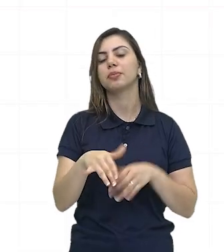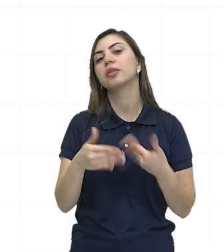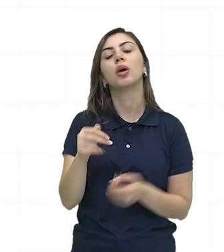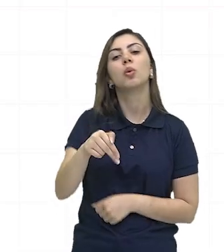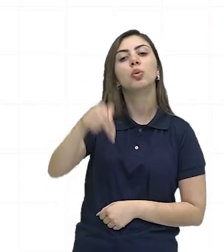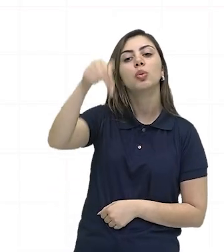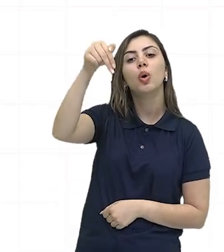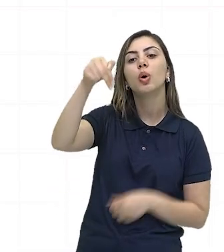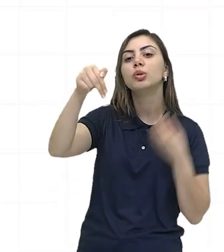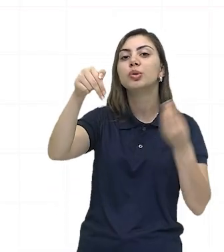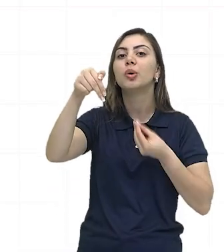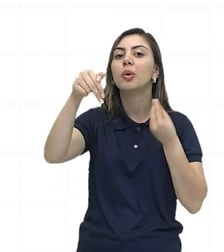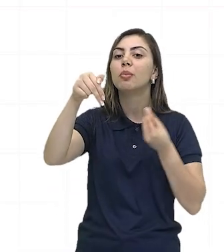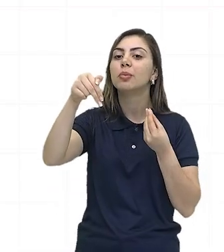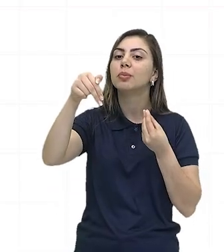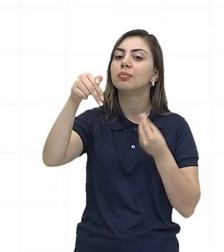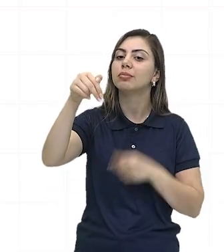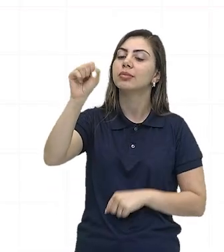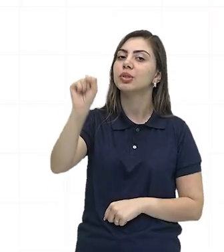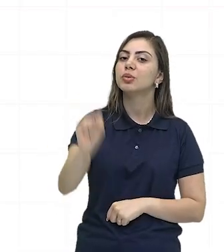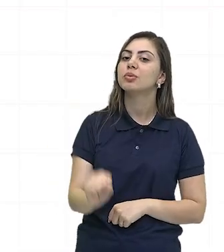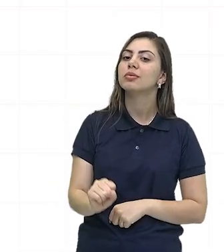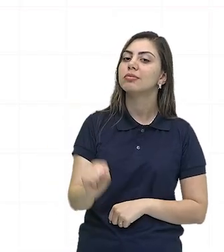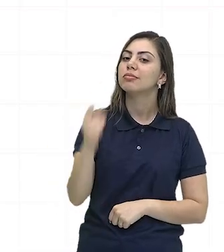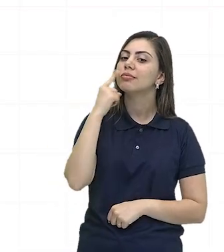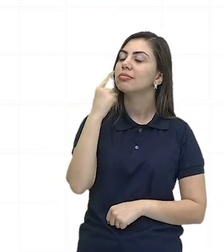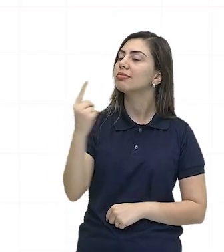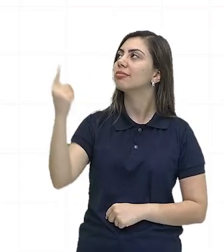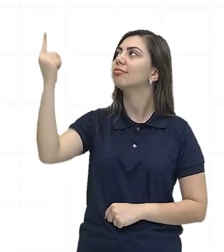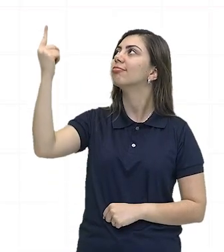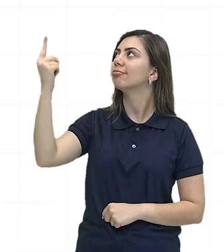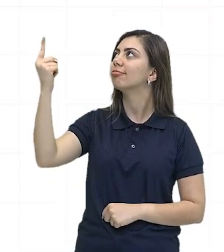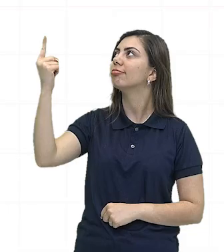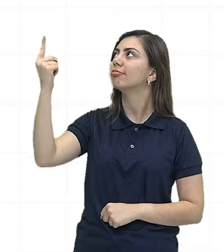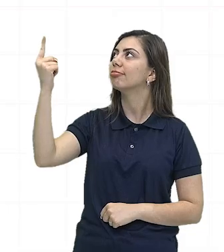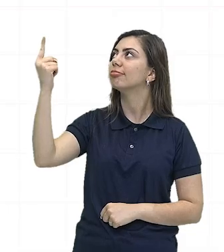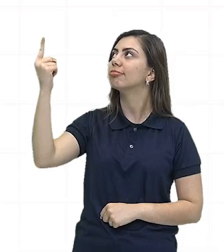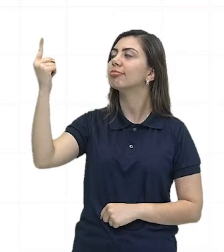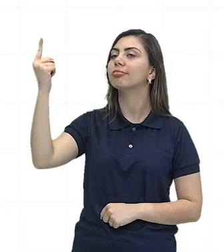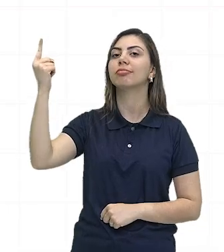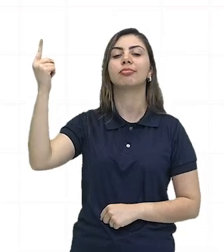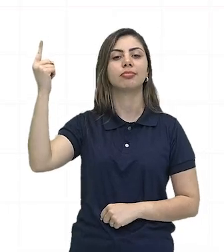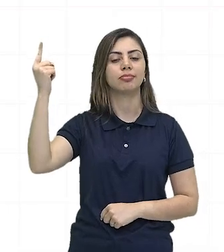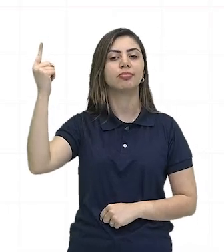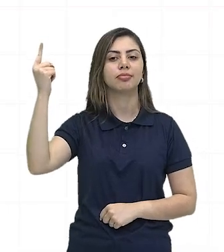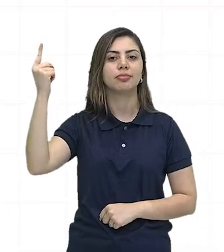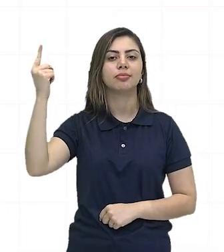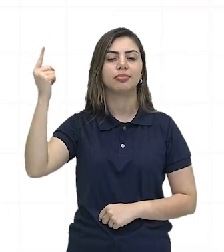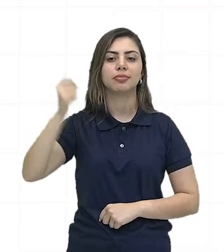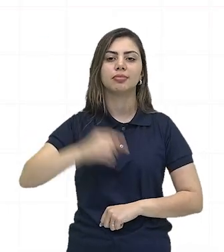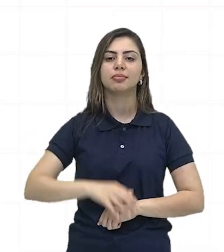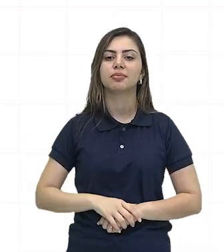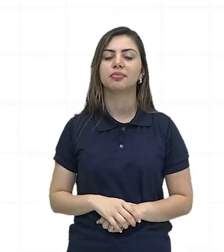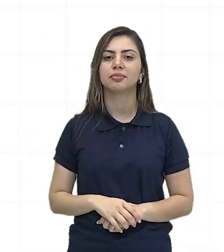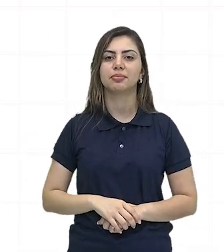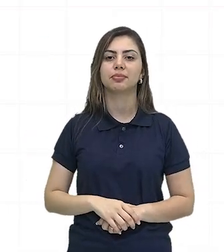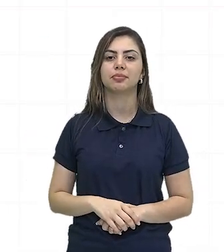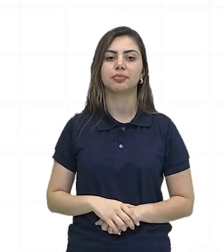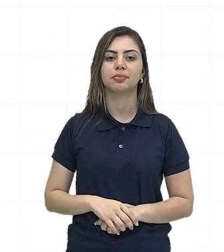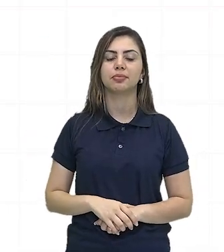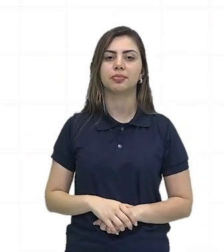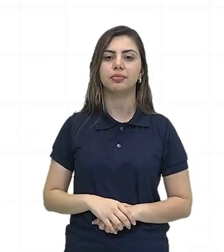tínhamos aí o continente Laurásia, e no hemisfério sul, nós tínhamos o continente